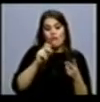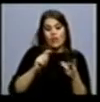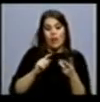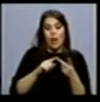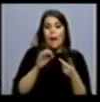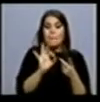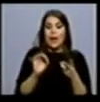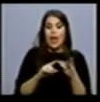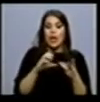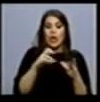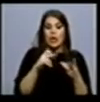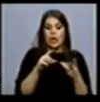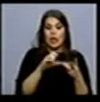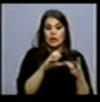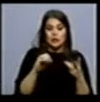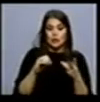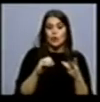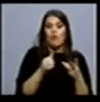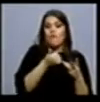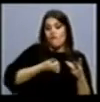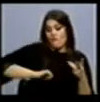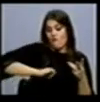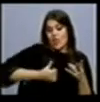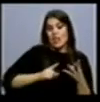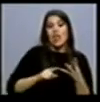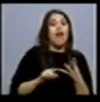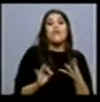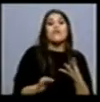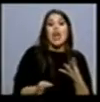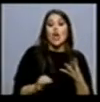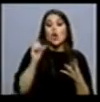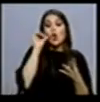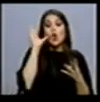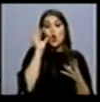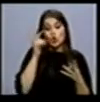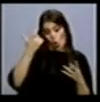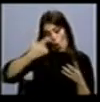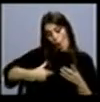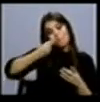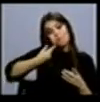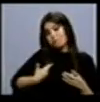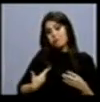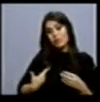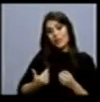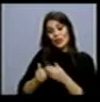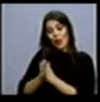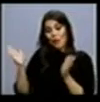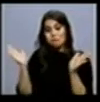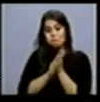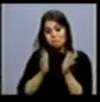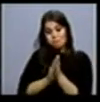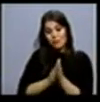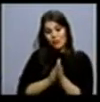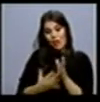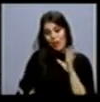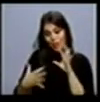o ferro a roxo. Tudo aquilo que nós também somos feitos. Está tudo ali. É a prova da nossa intimidade com o